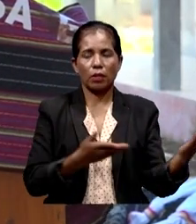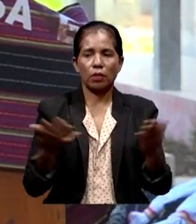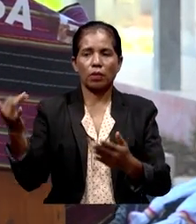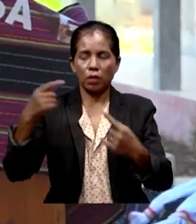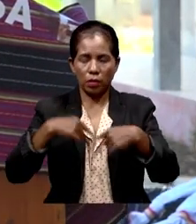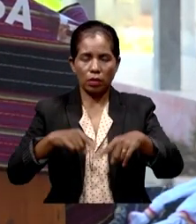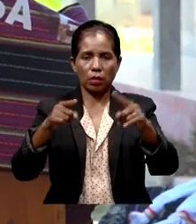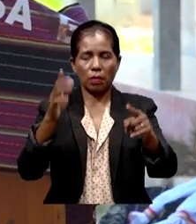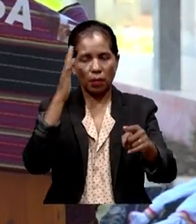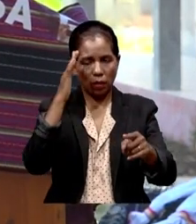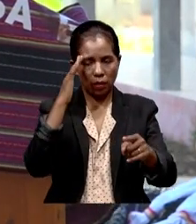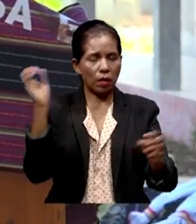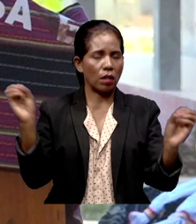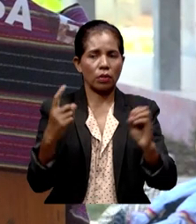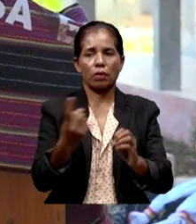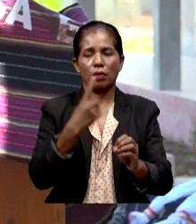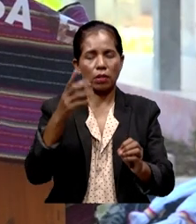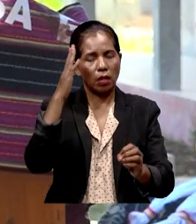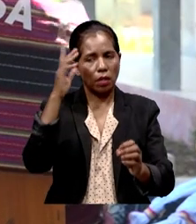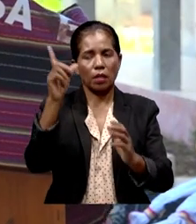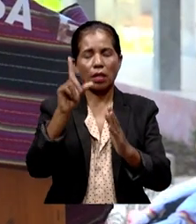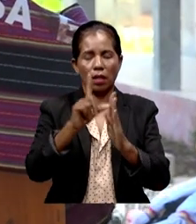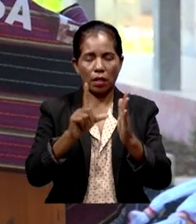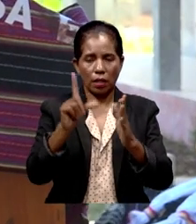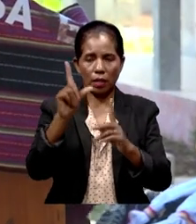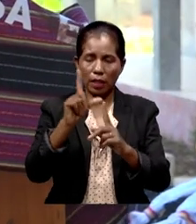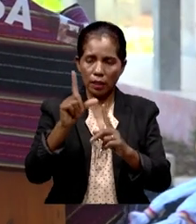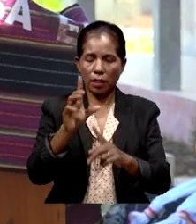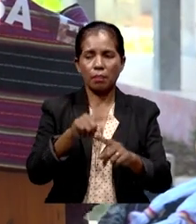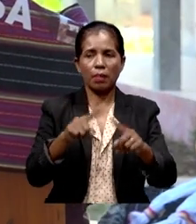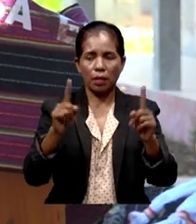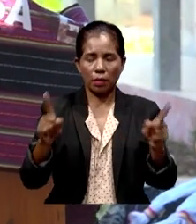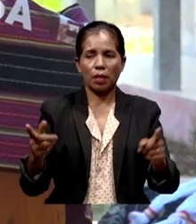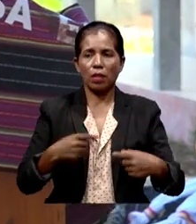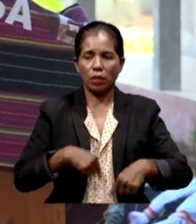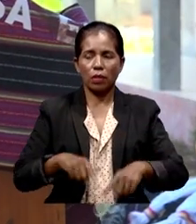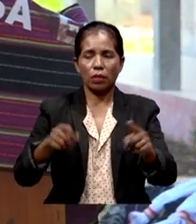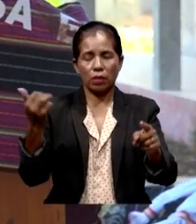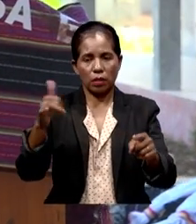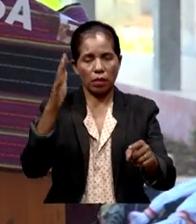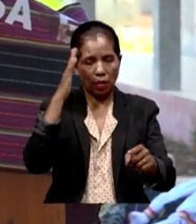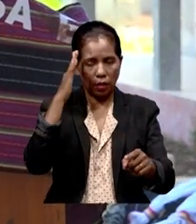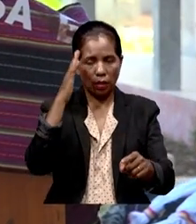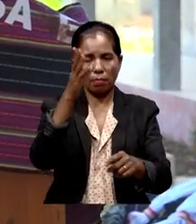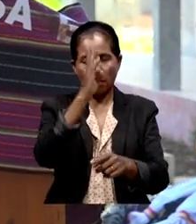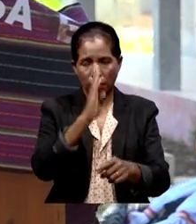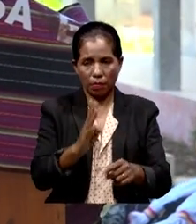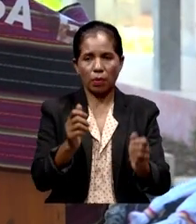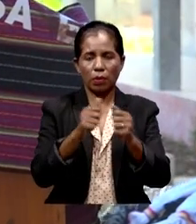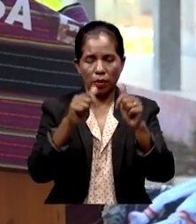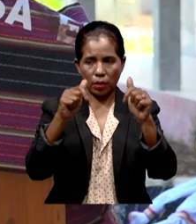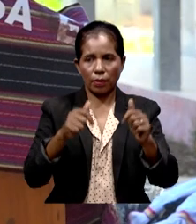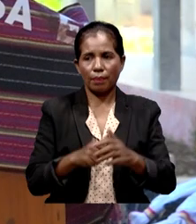ba koi nesa. La oste konyese letra, mai bi hakas mos ana tu lori sira ba koi nesa maro. Wa ida ne duni